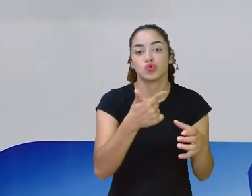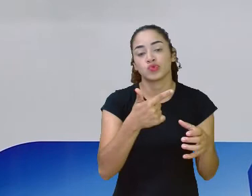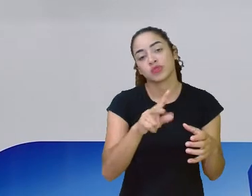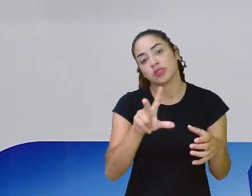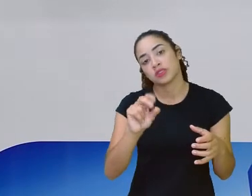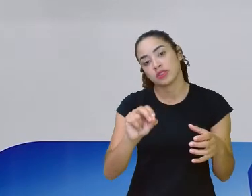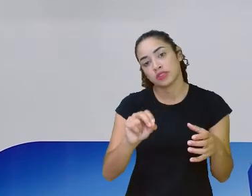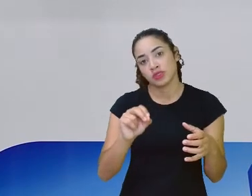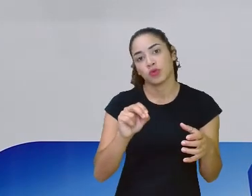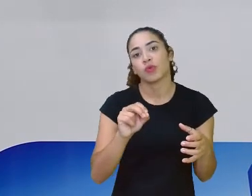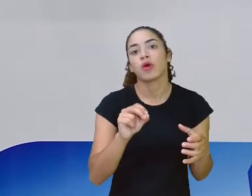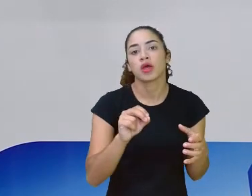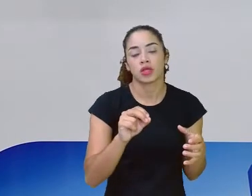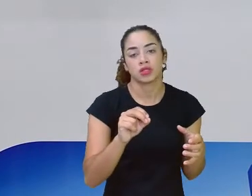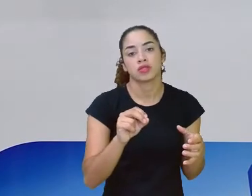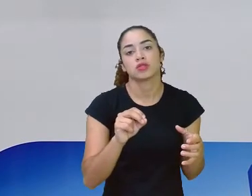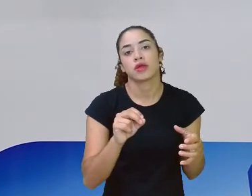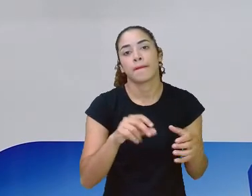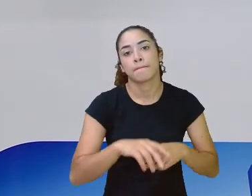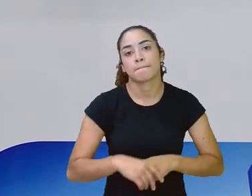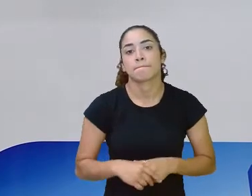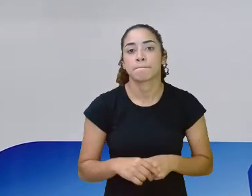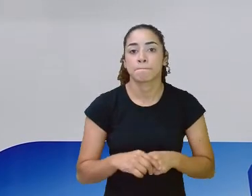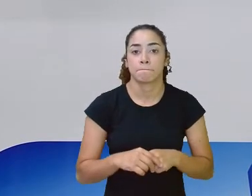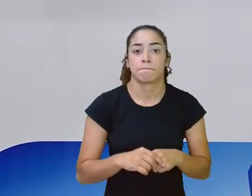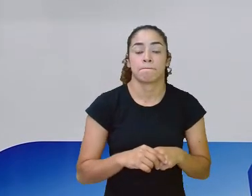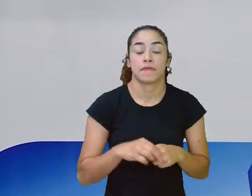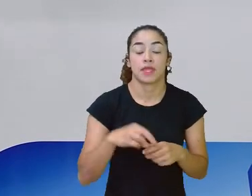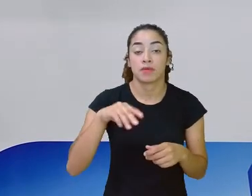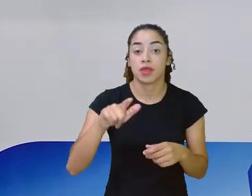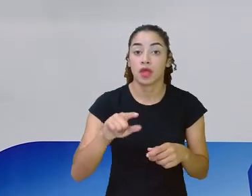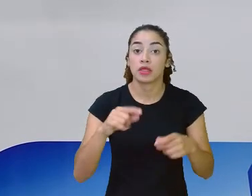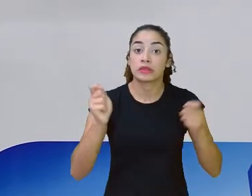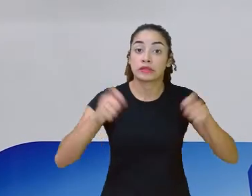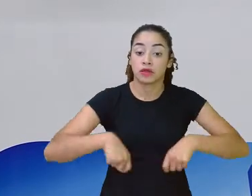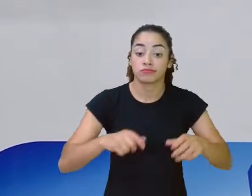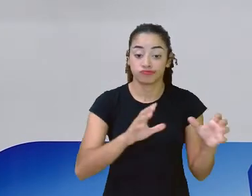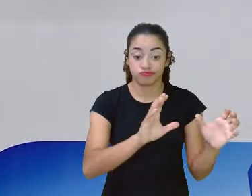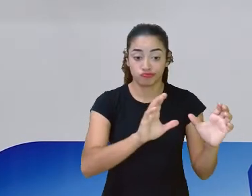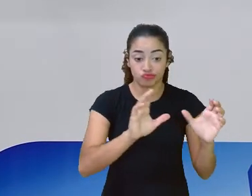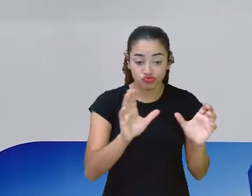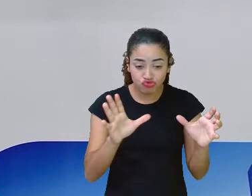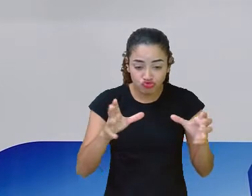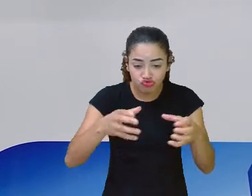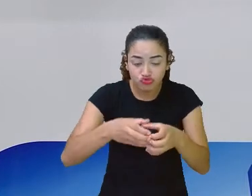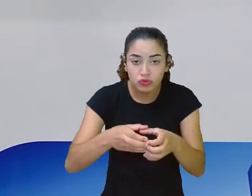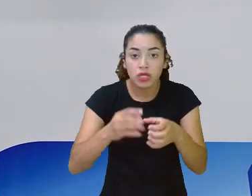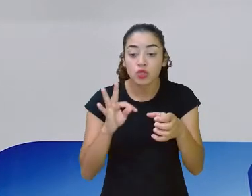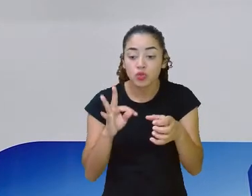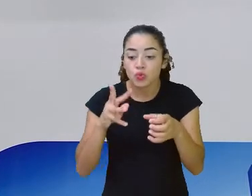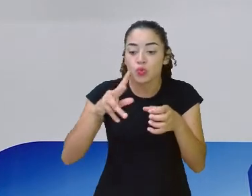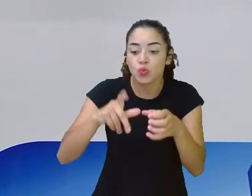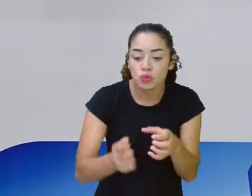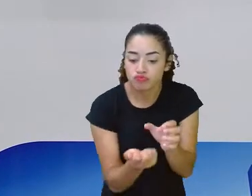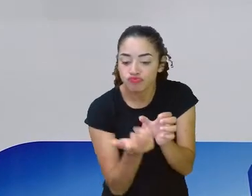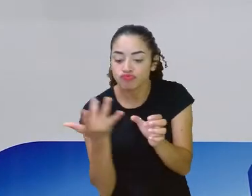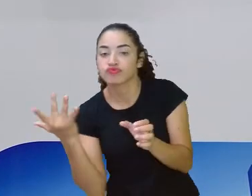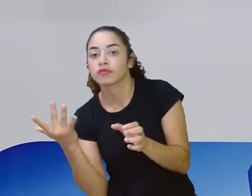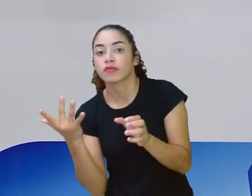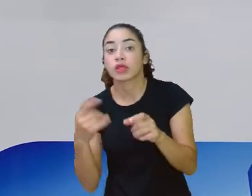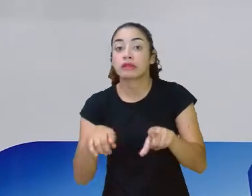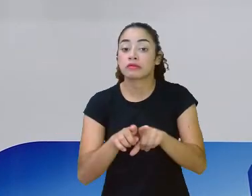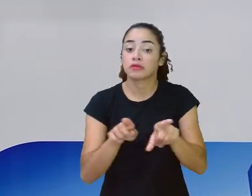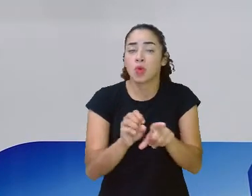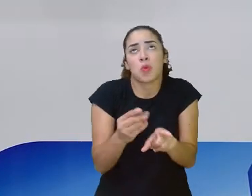Você vai juntar todas essas quantidades ou fazer uma multiplicação, né? Quantas vezes eu